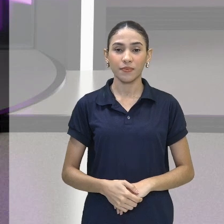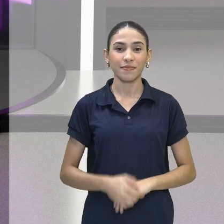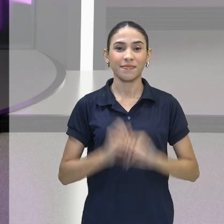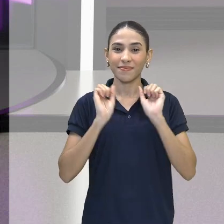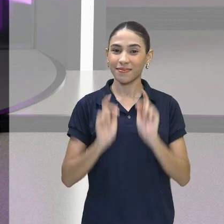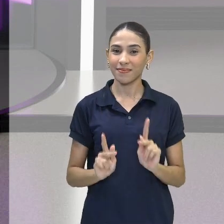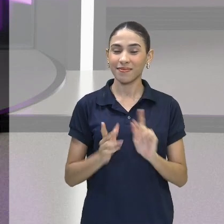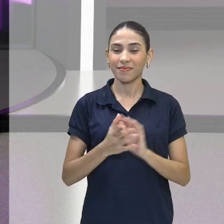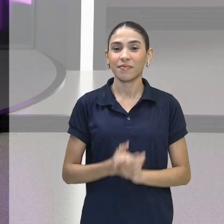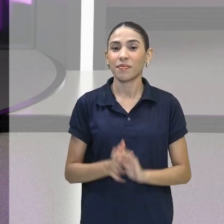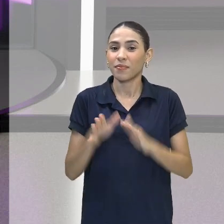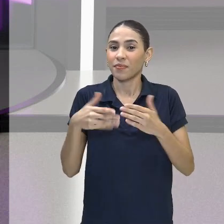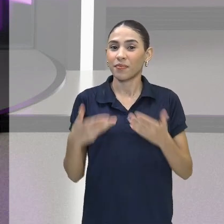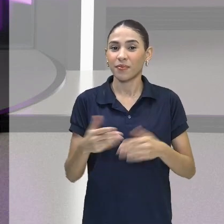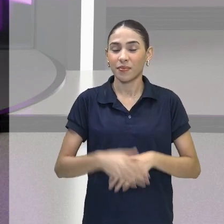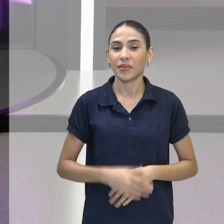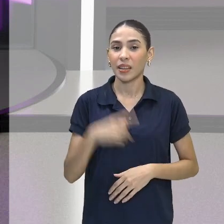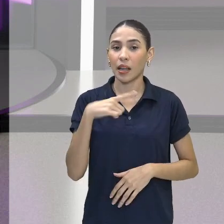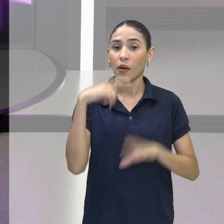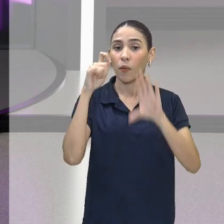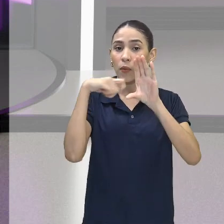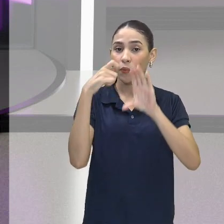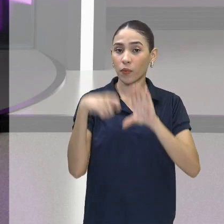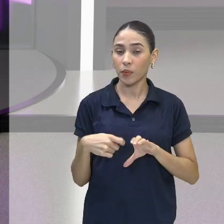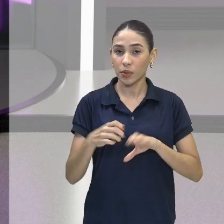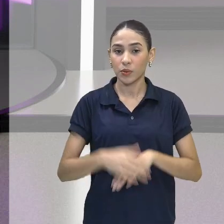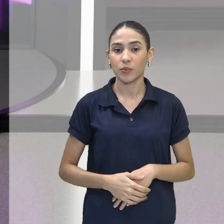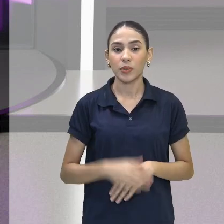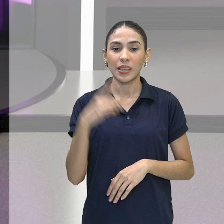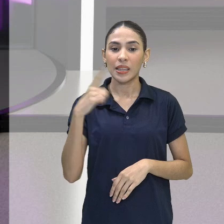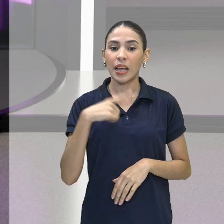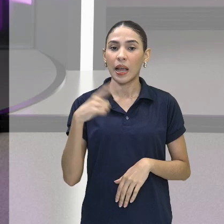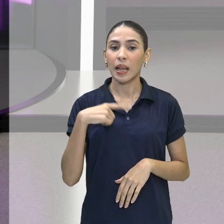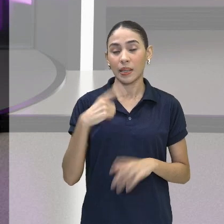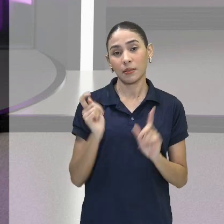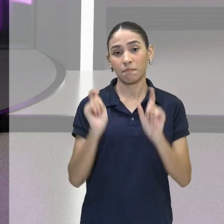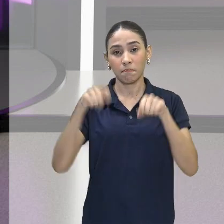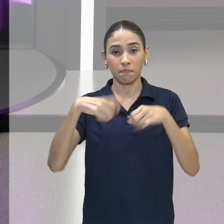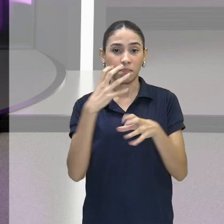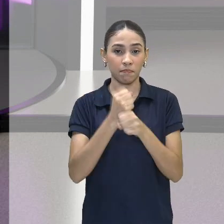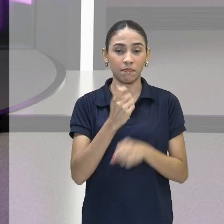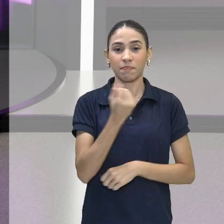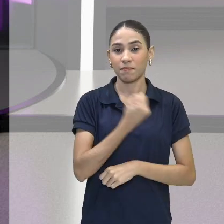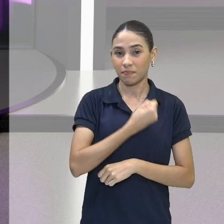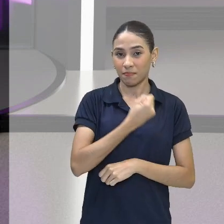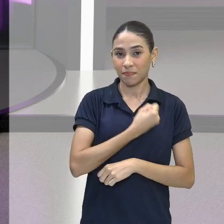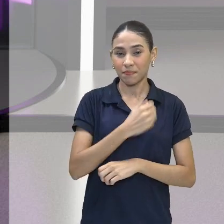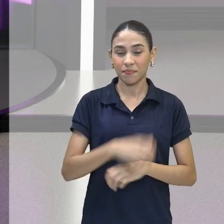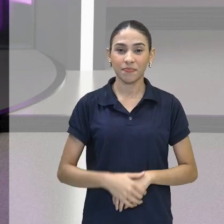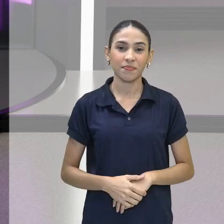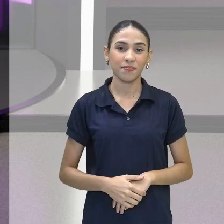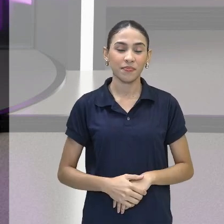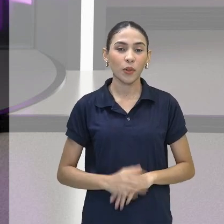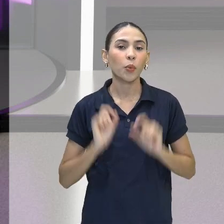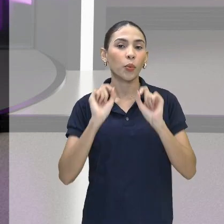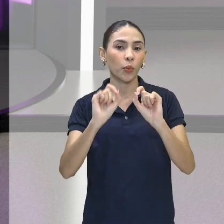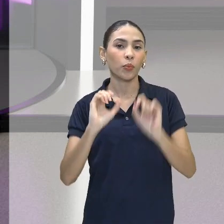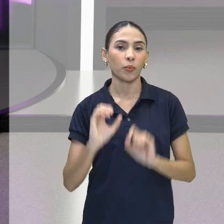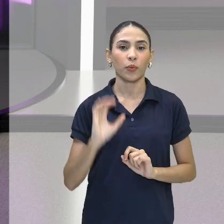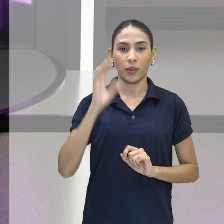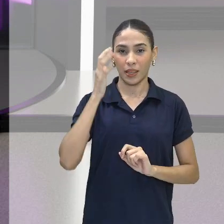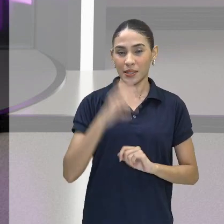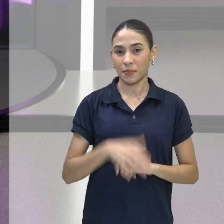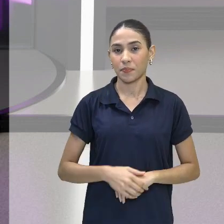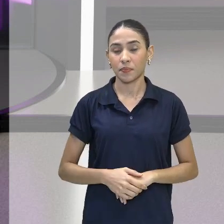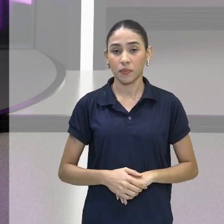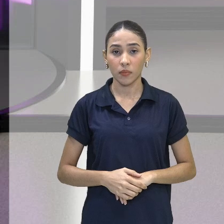Muito bem, então nós temos aqui um vídeo que envolve probabilidade, beleza? Então, o que acontece?